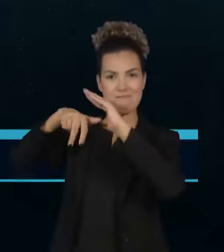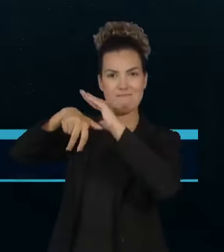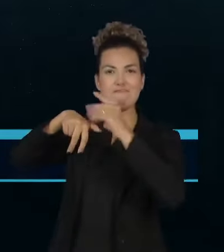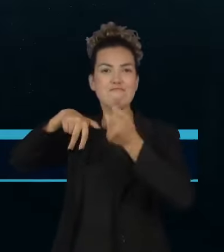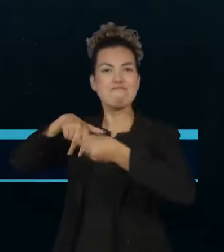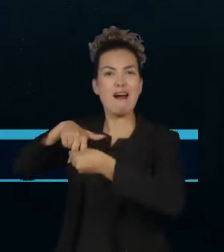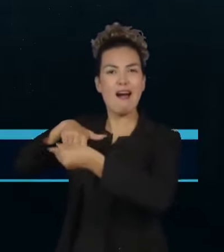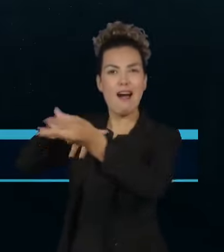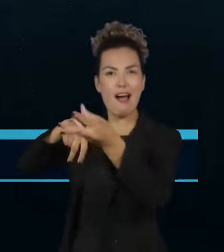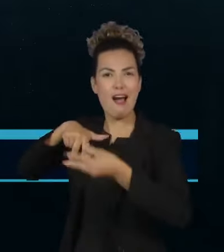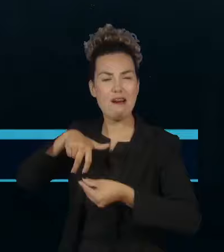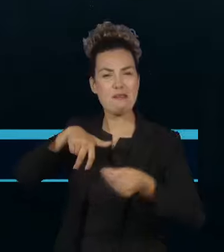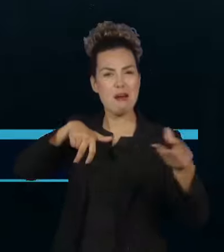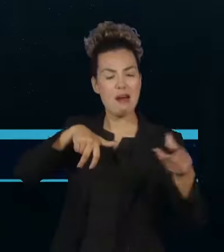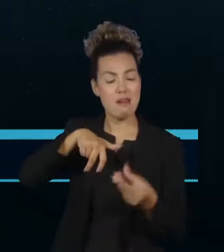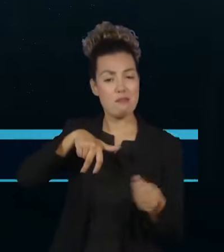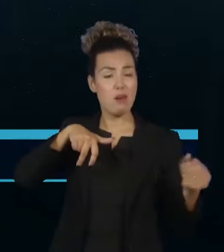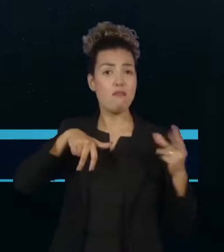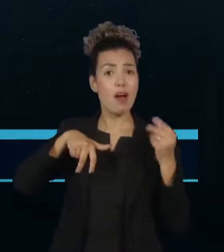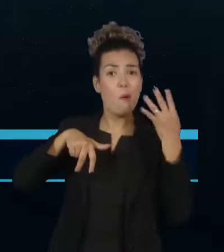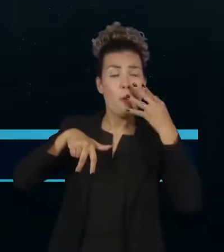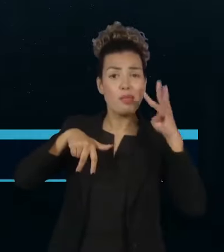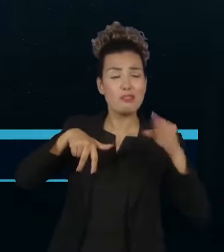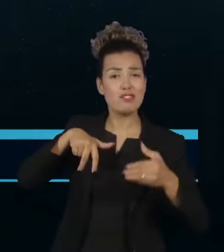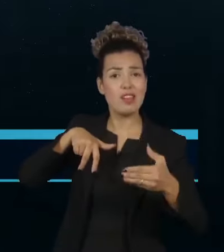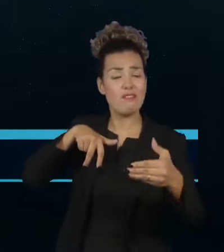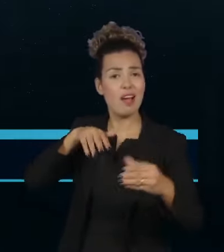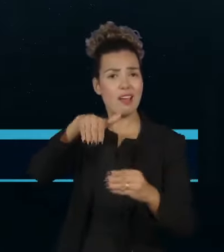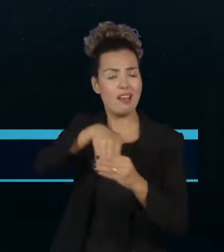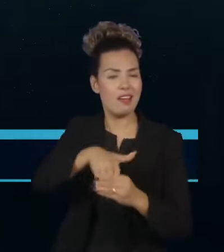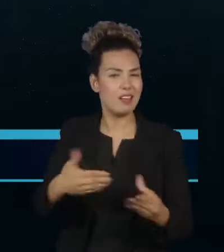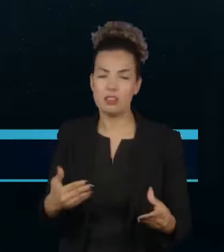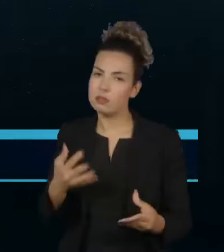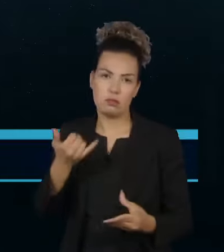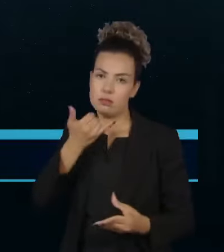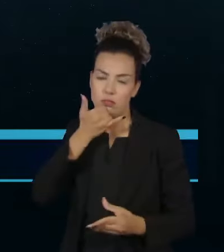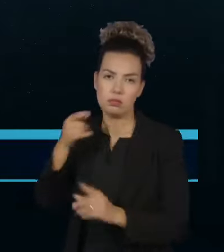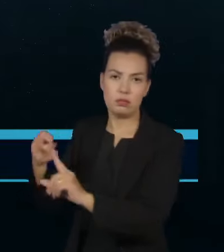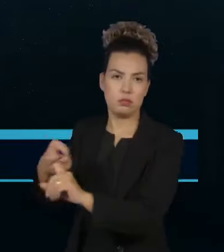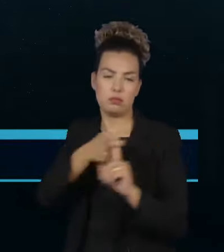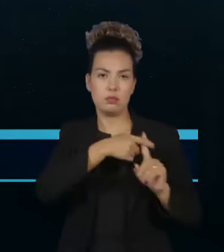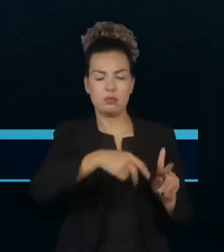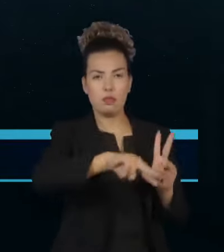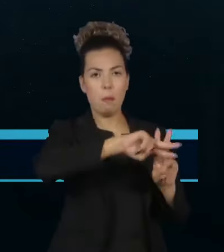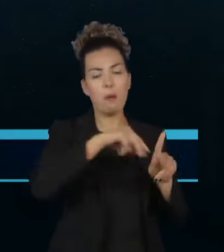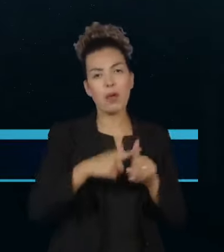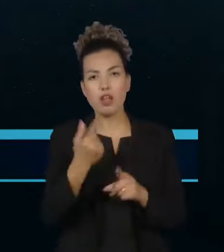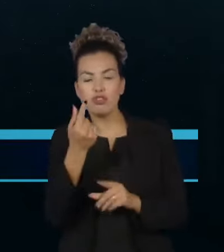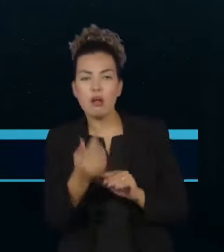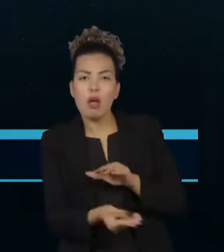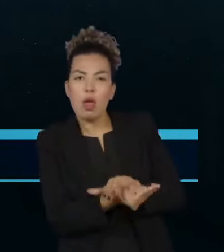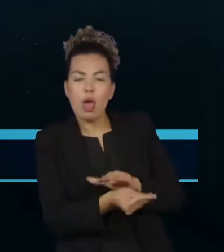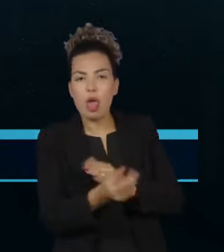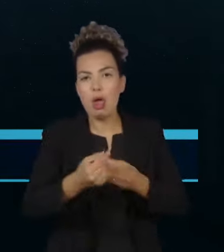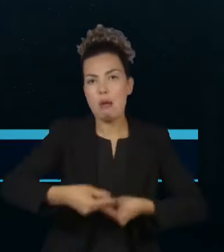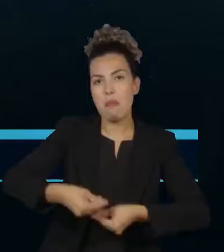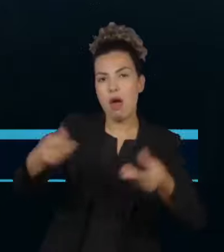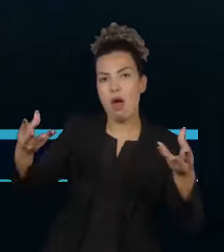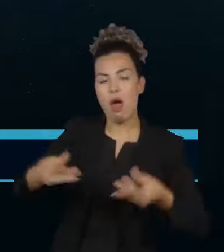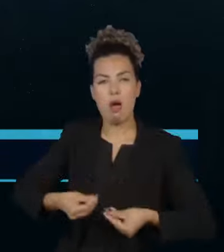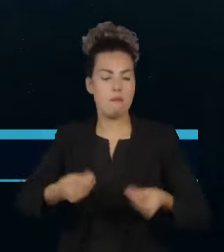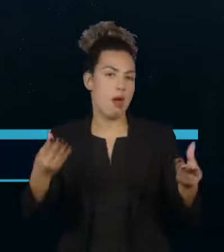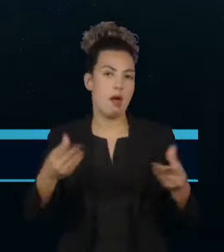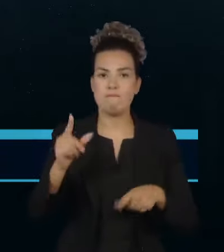A Polícia Federal prendeu o político em flagrante pelos crimes de corrupção eleitoral e Caixa 2. Agora, os